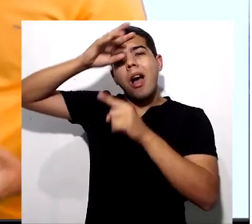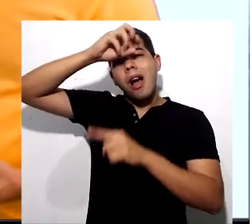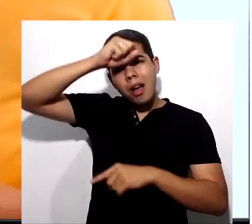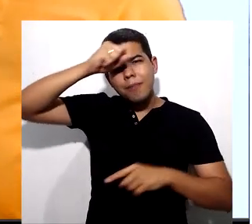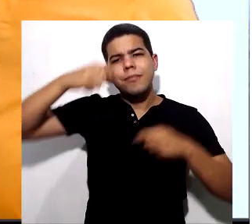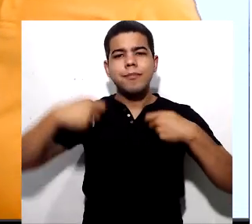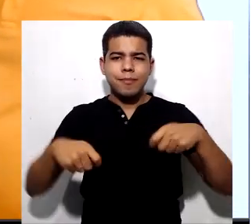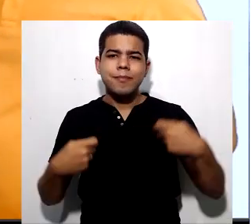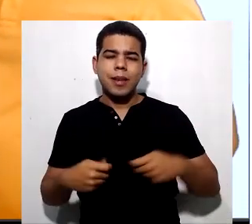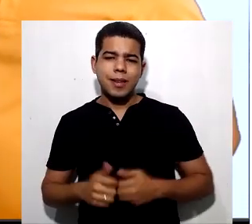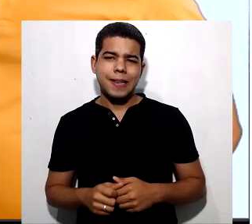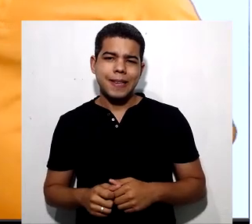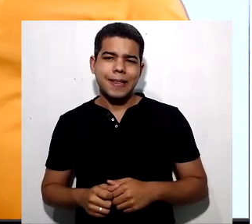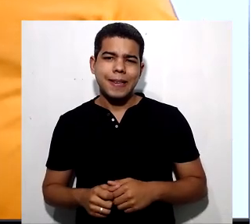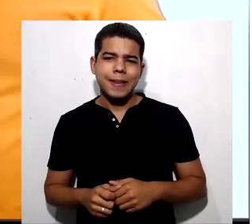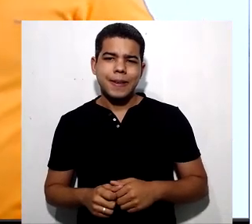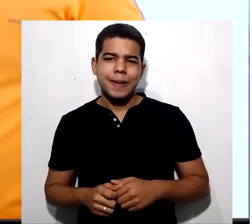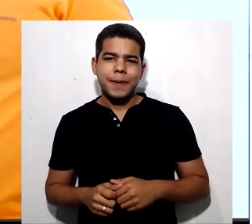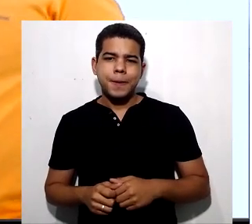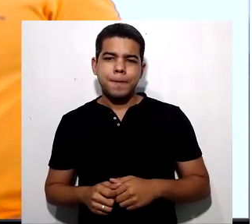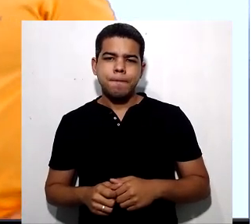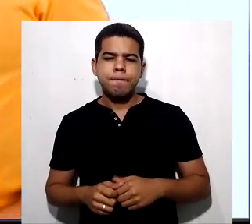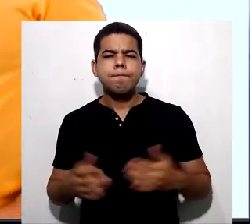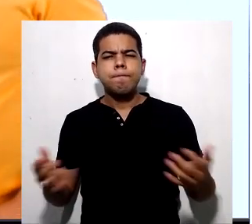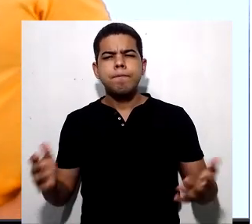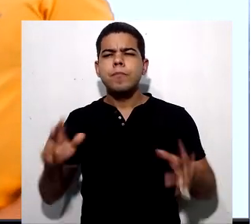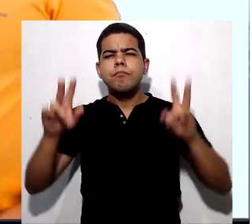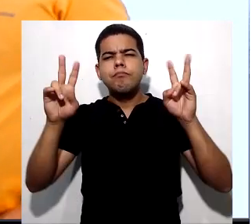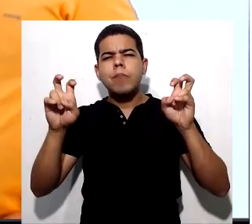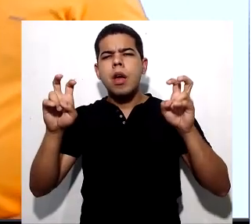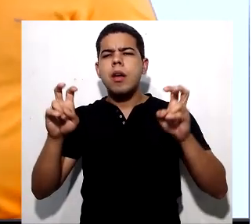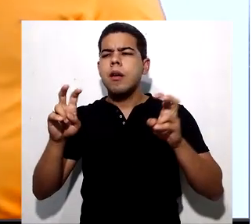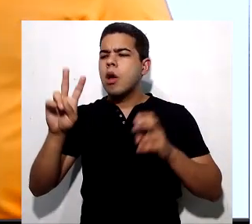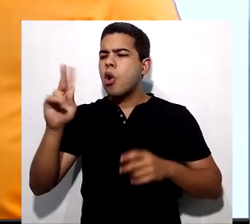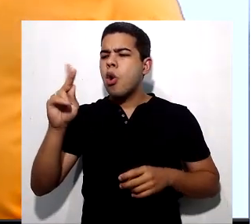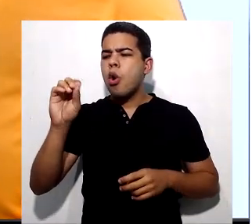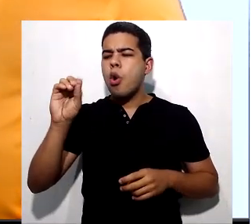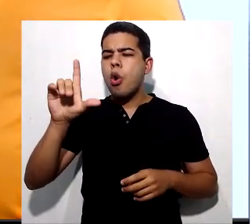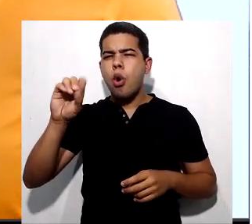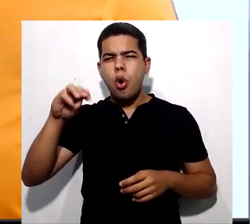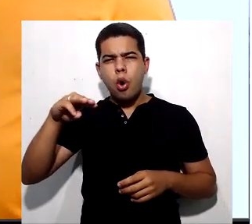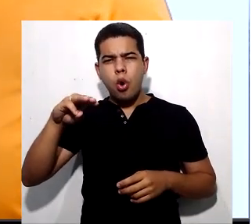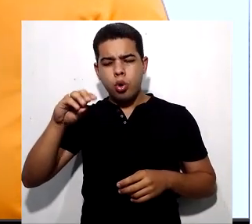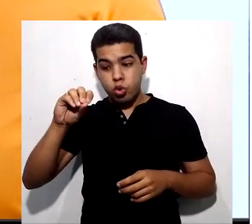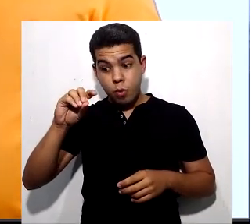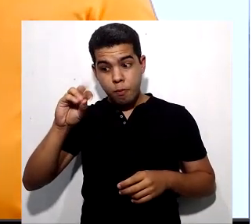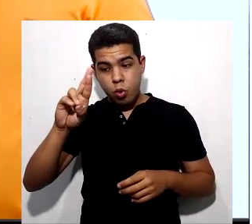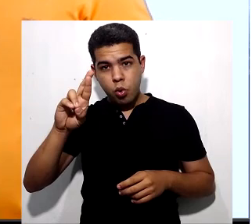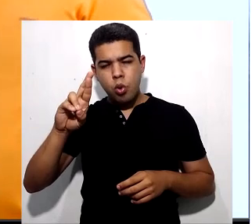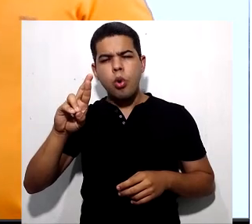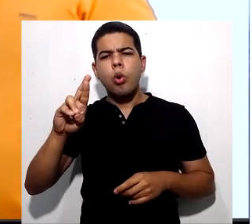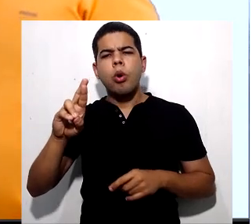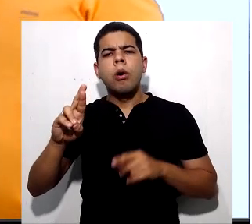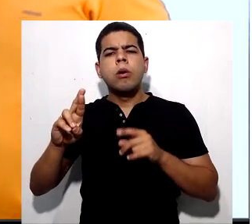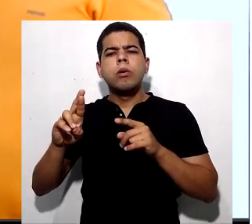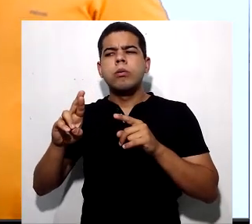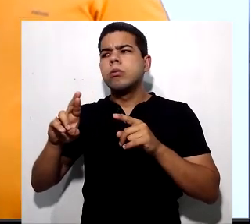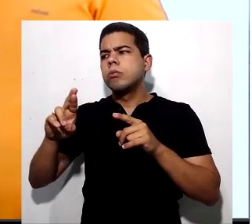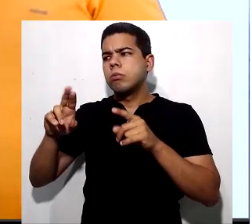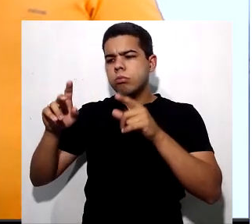parte histórica também. E quando você cita aqui a questão do Holodomor, a questão da Ucrânia, da Rússia, eu gostaria de destacar o seguinte: